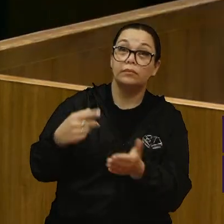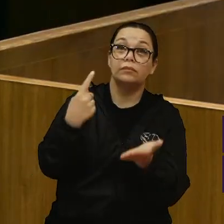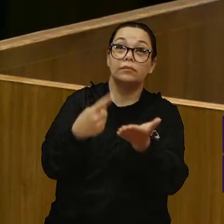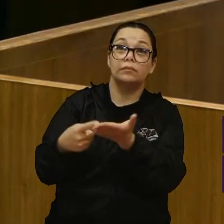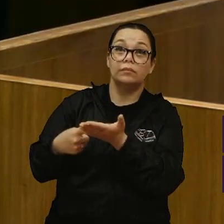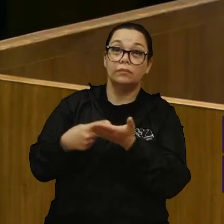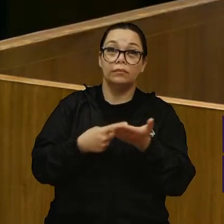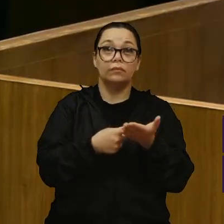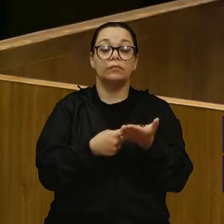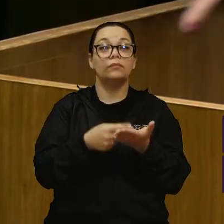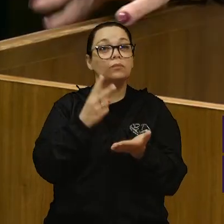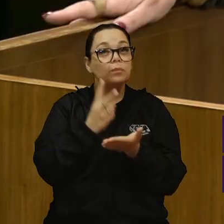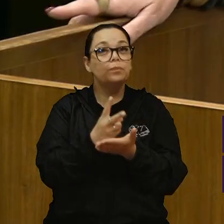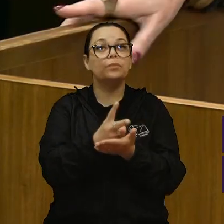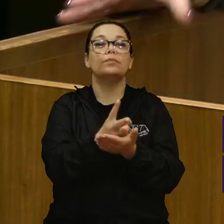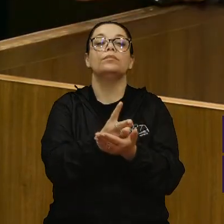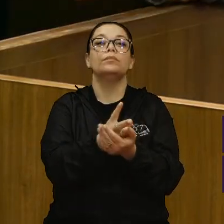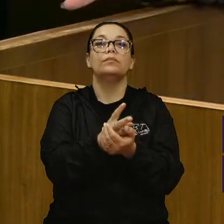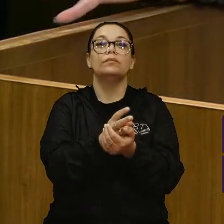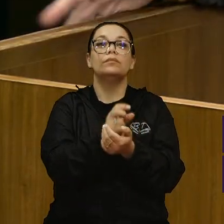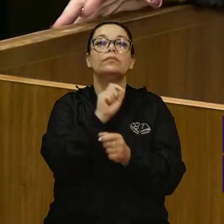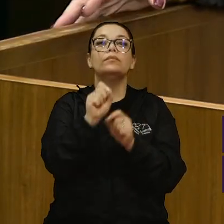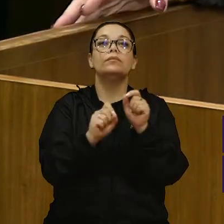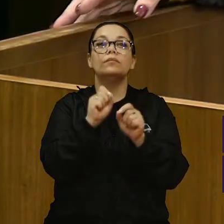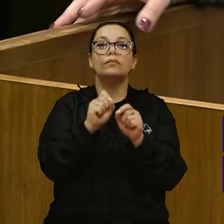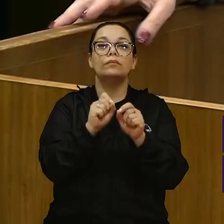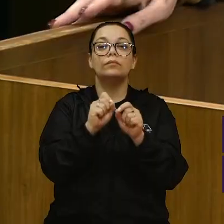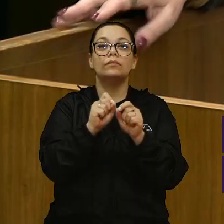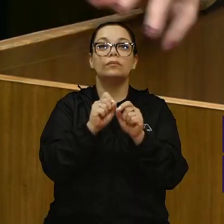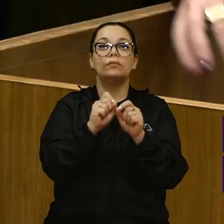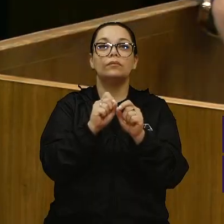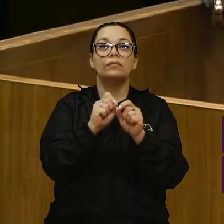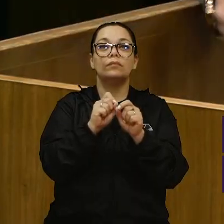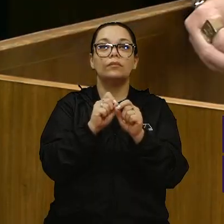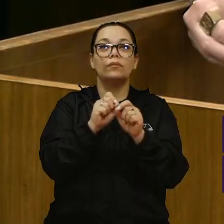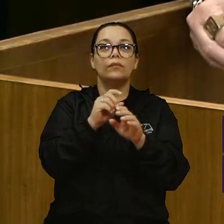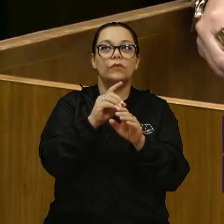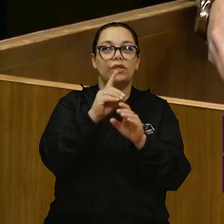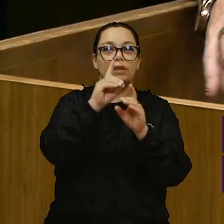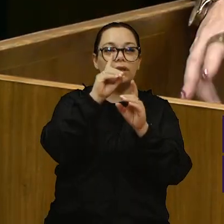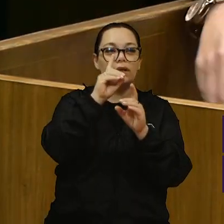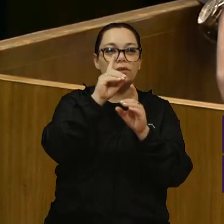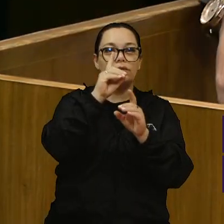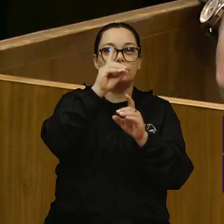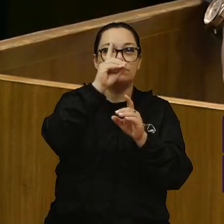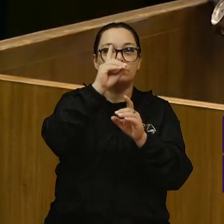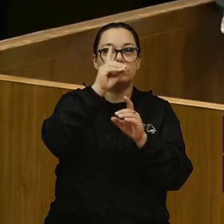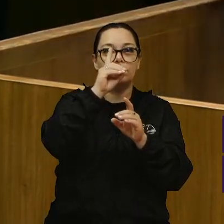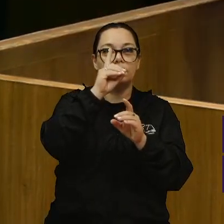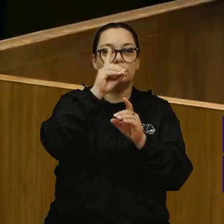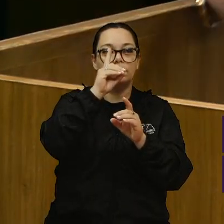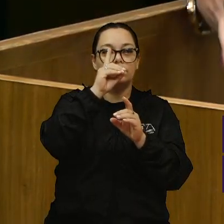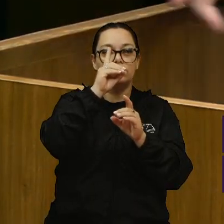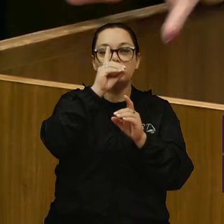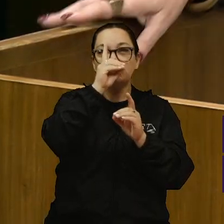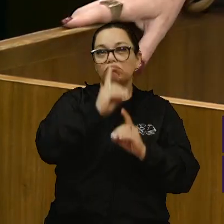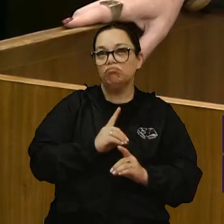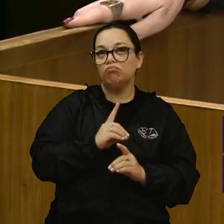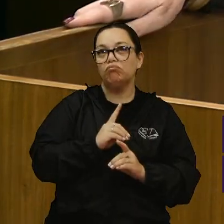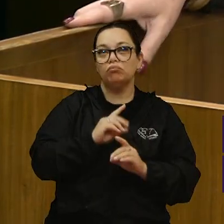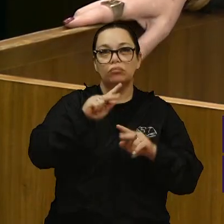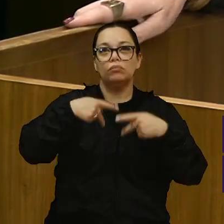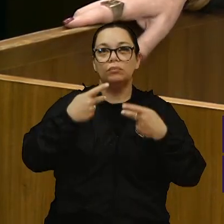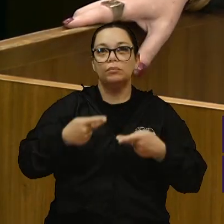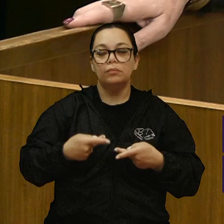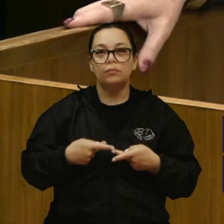compromisso permanente com a dignidade humana, com a luta das pessoas, com uma